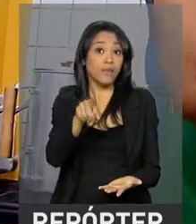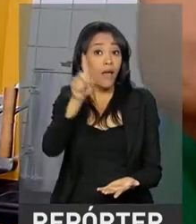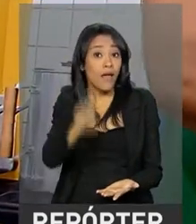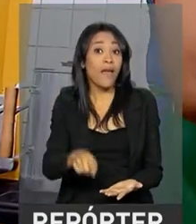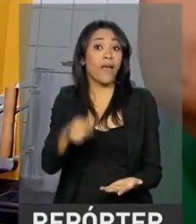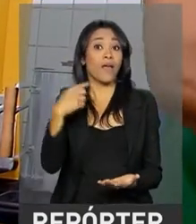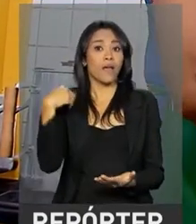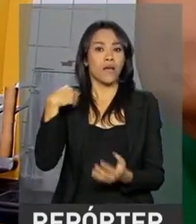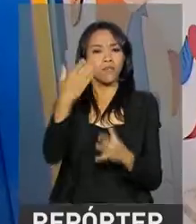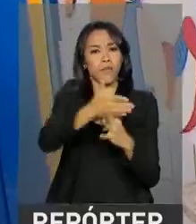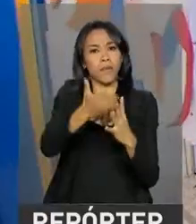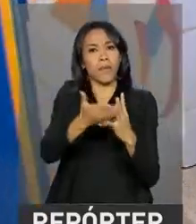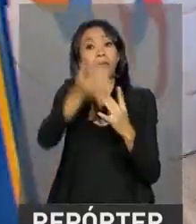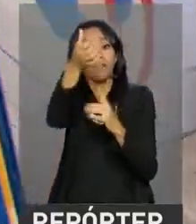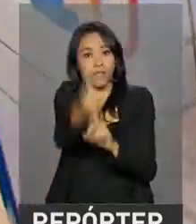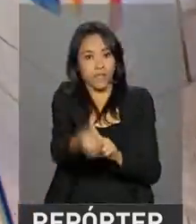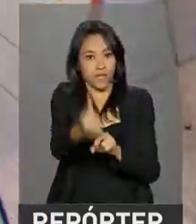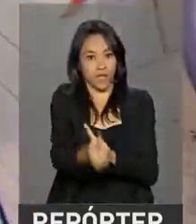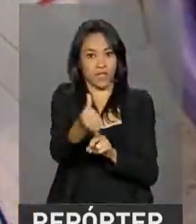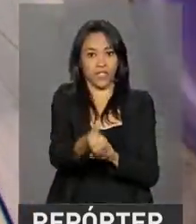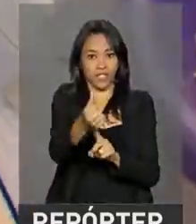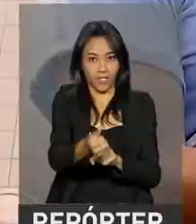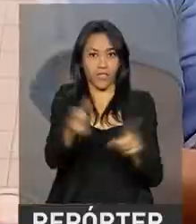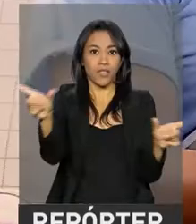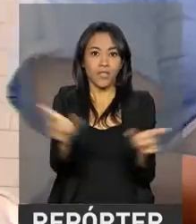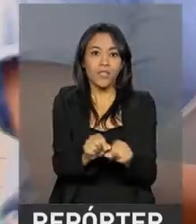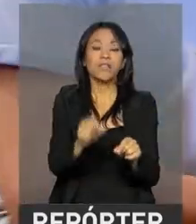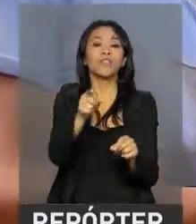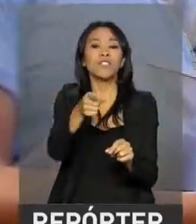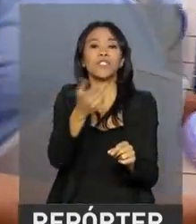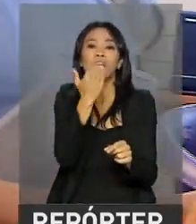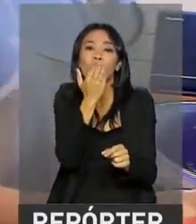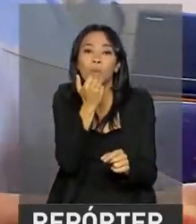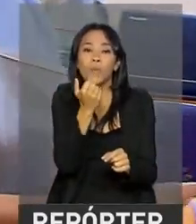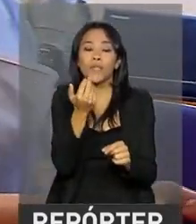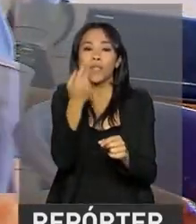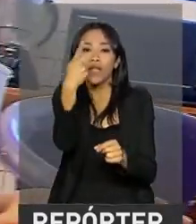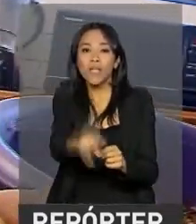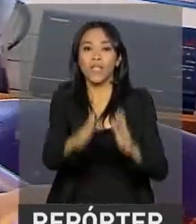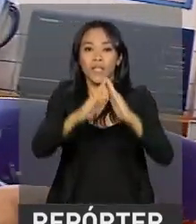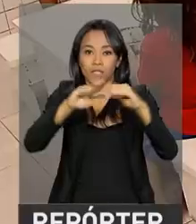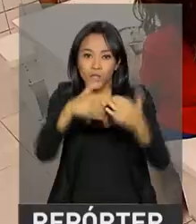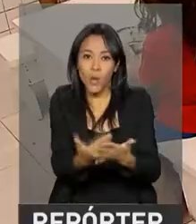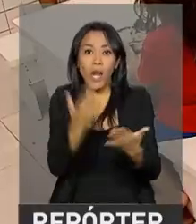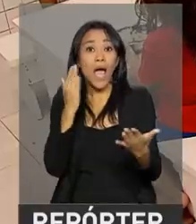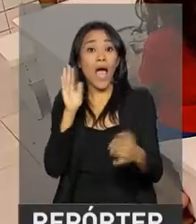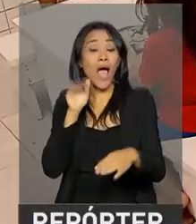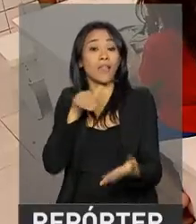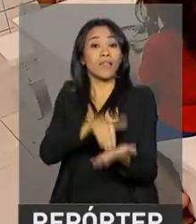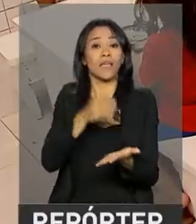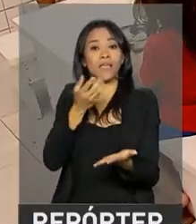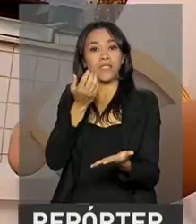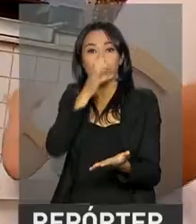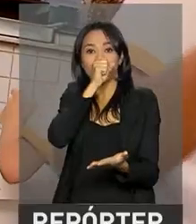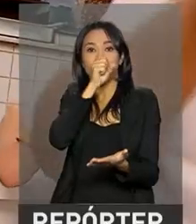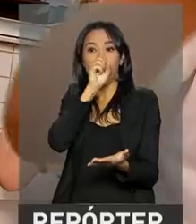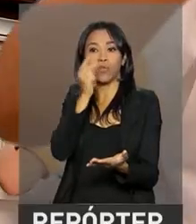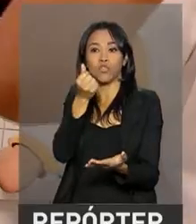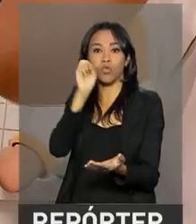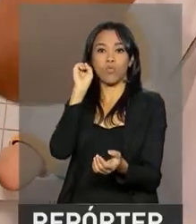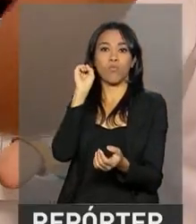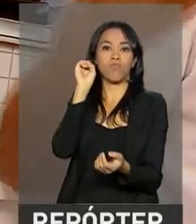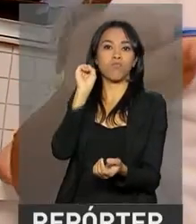sexta parcela do programa nacional de alimentação escolar e será depositada até sábado nas contas de